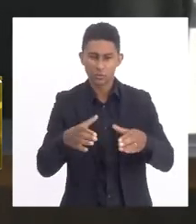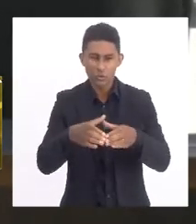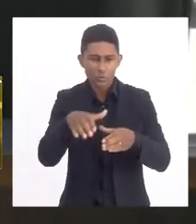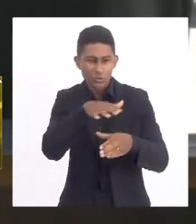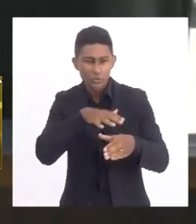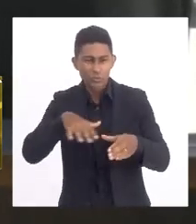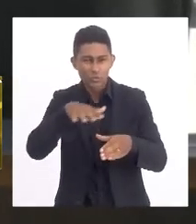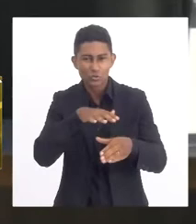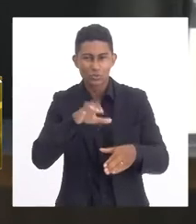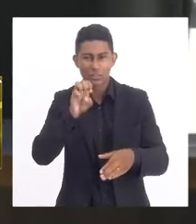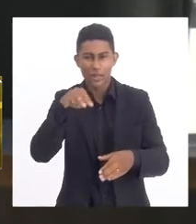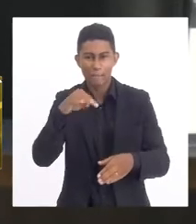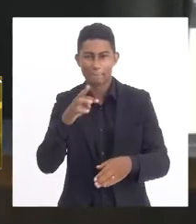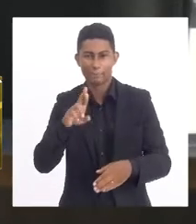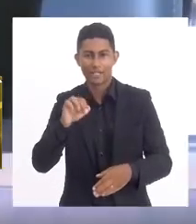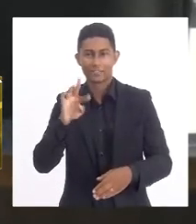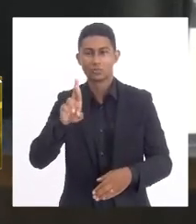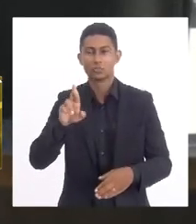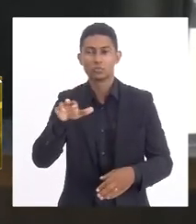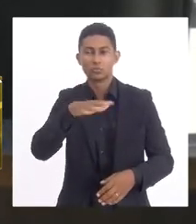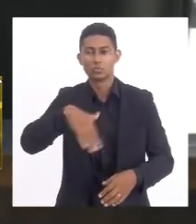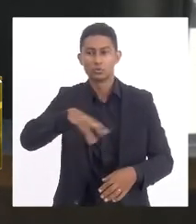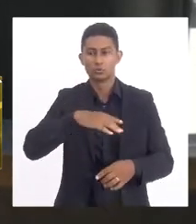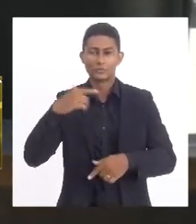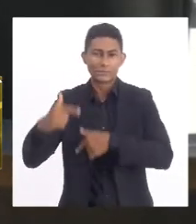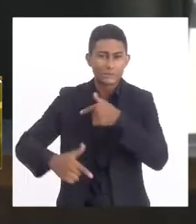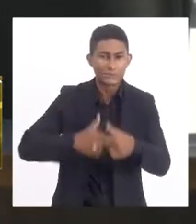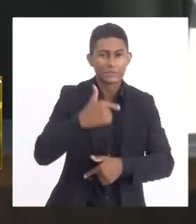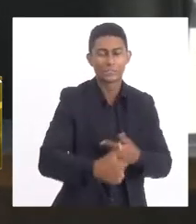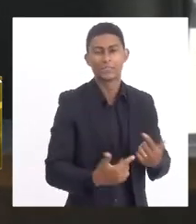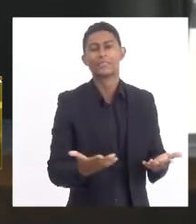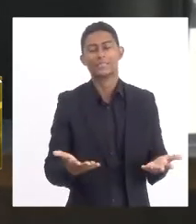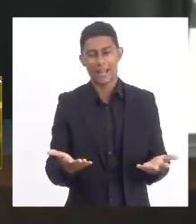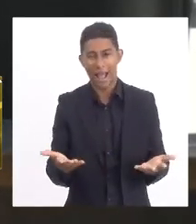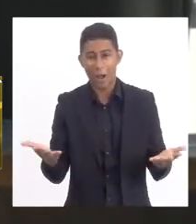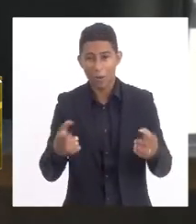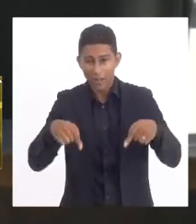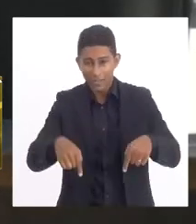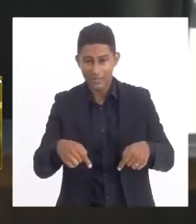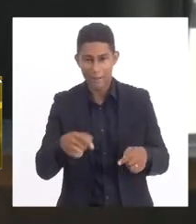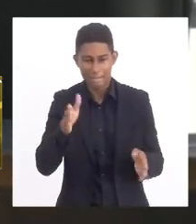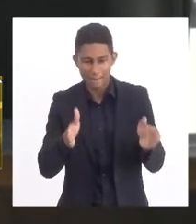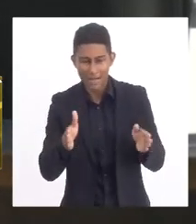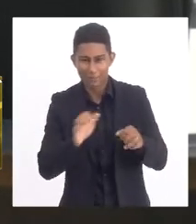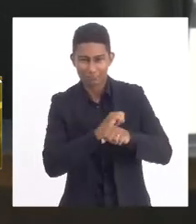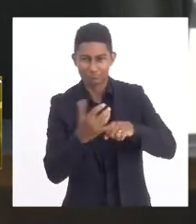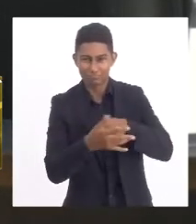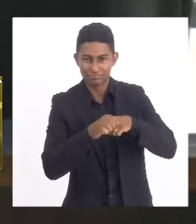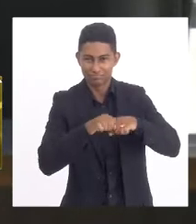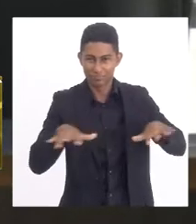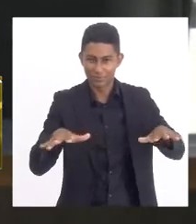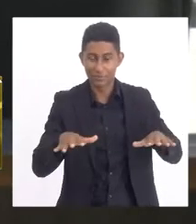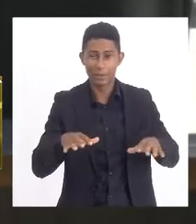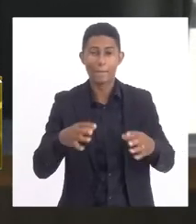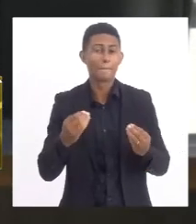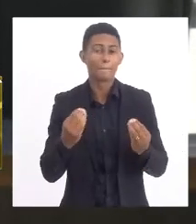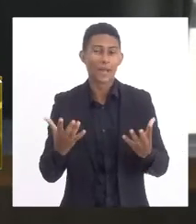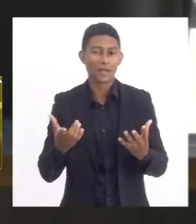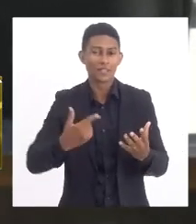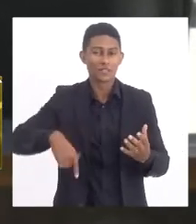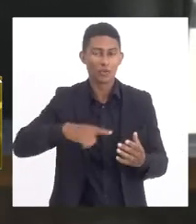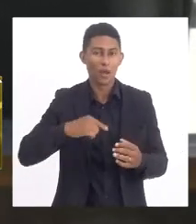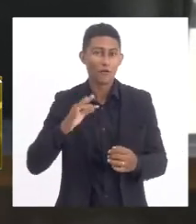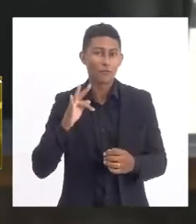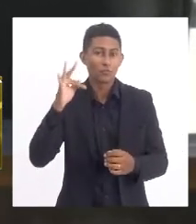trabalhando durante toda essa pandemia e planejando para que a gente possa realmente olhar para trás e dizer vencemos e vamos